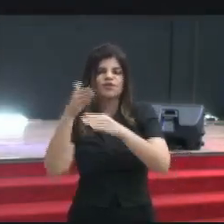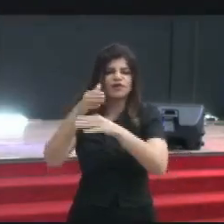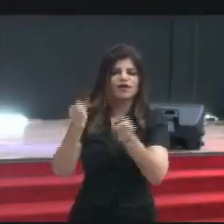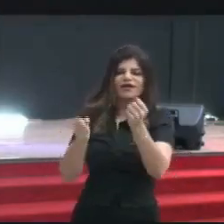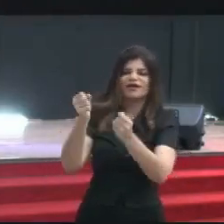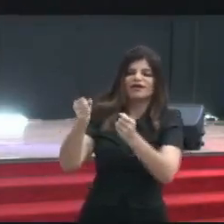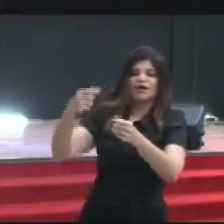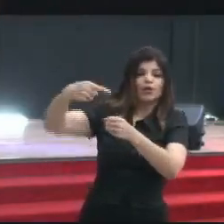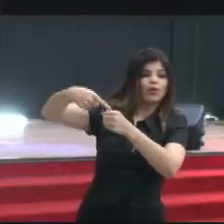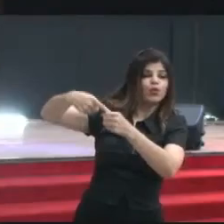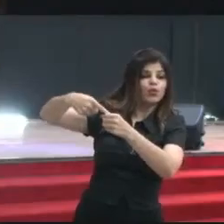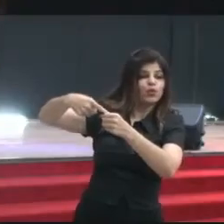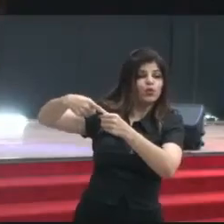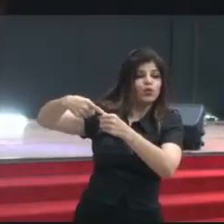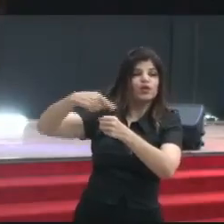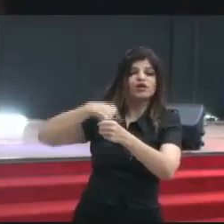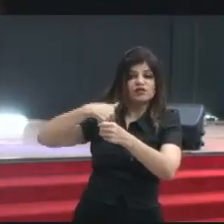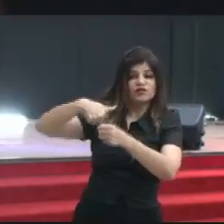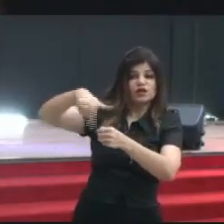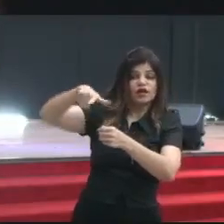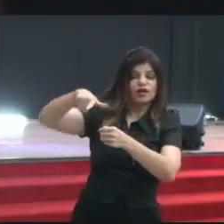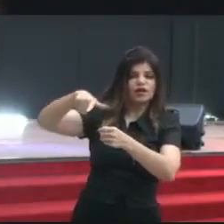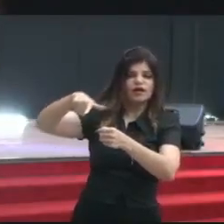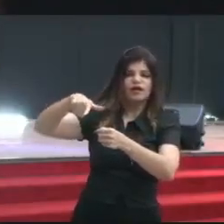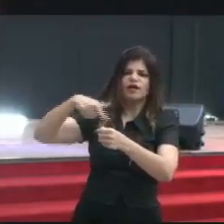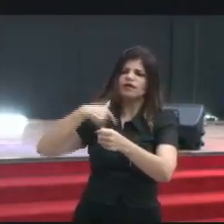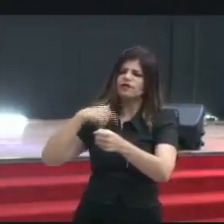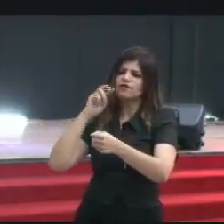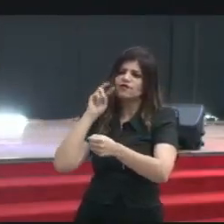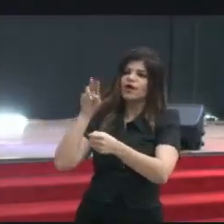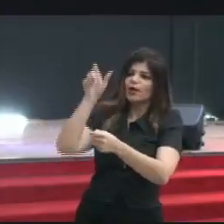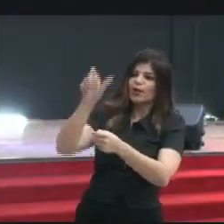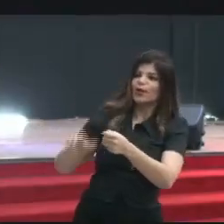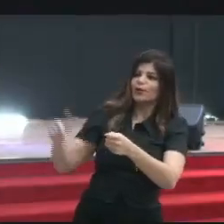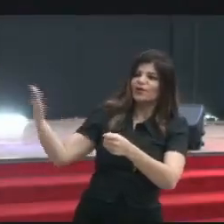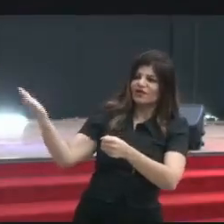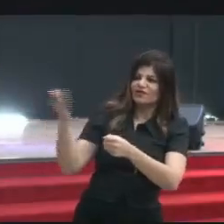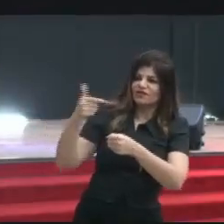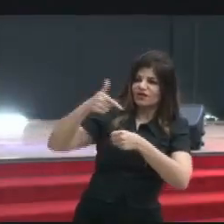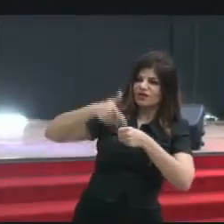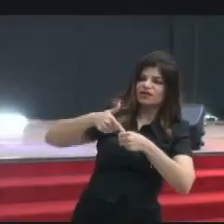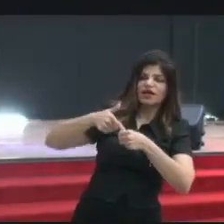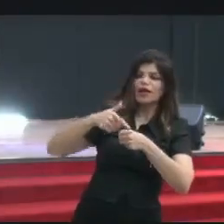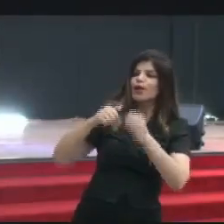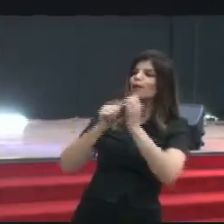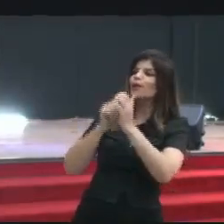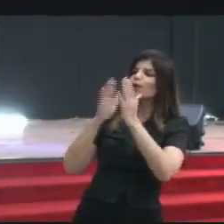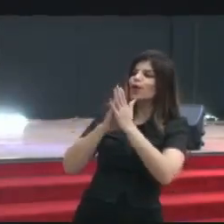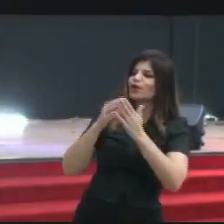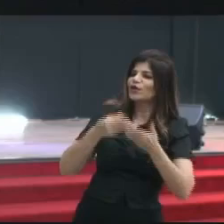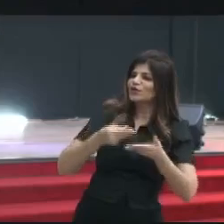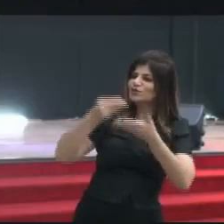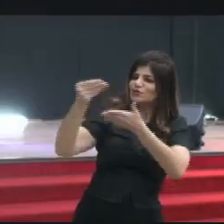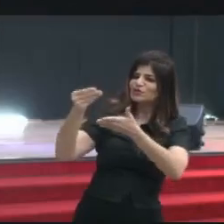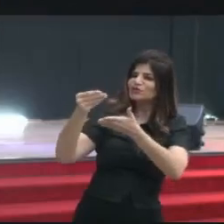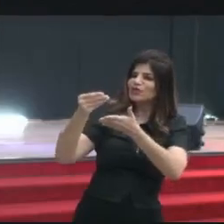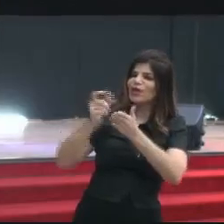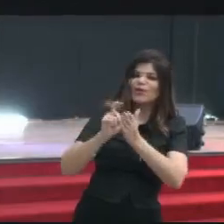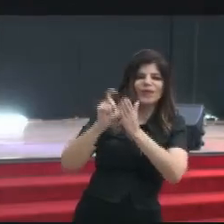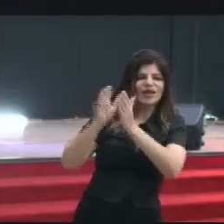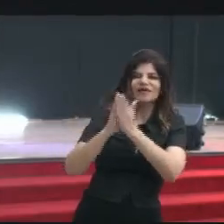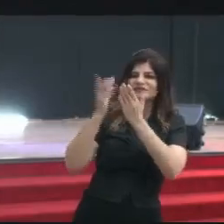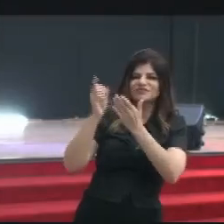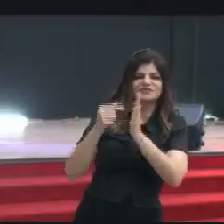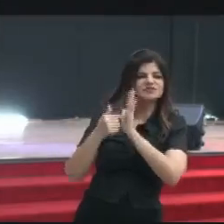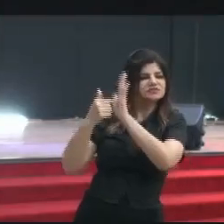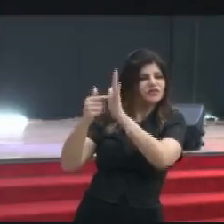colocar a gasolina no meu tanque e eu estou orando por ele. E aí eu tenho um folheto e digo, amigo, aqui está uma mensagem da palavra